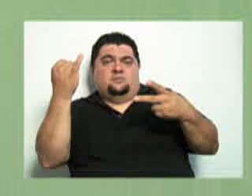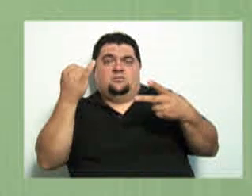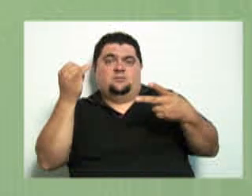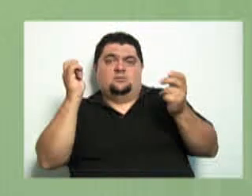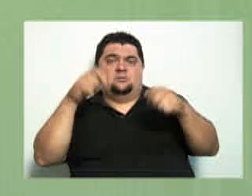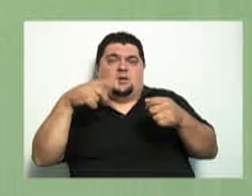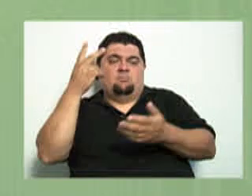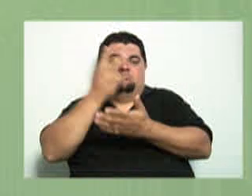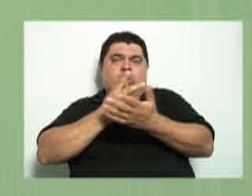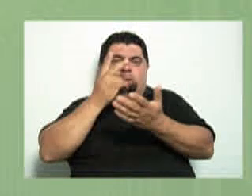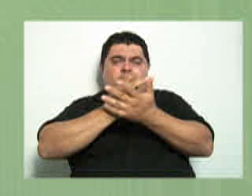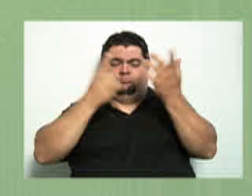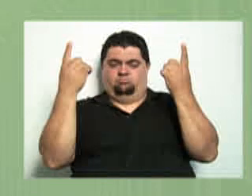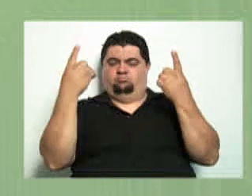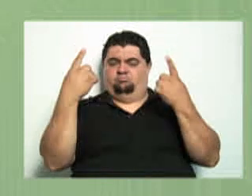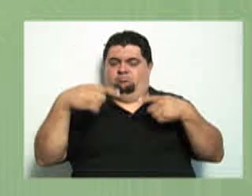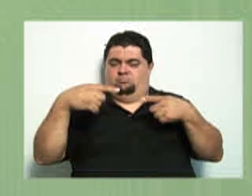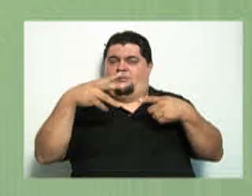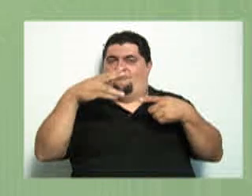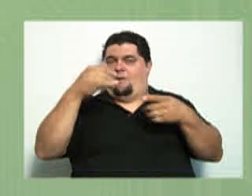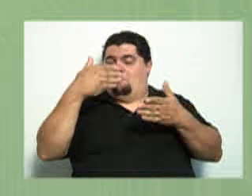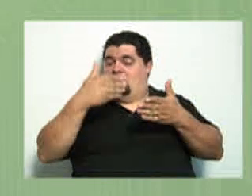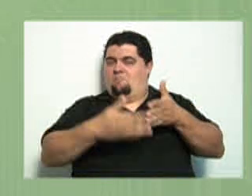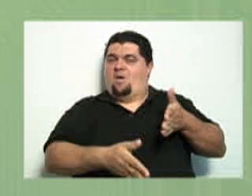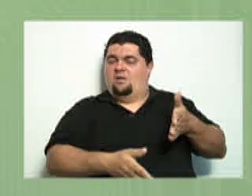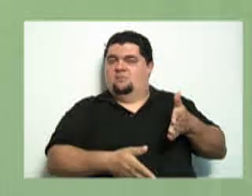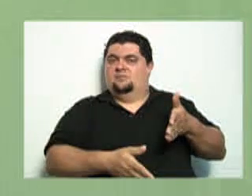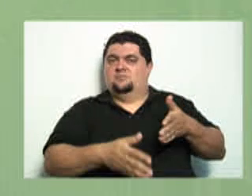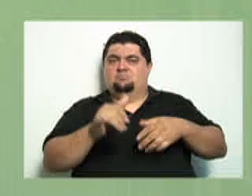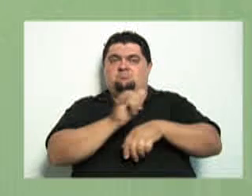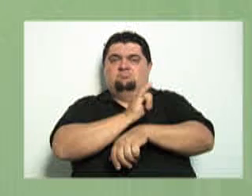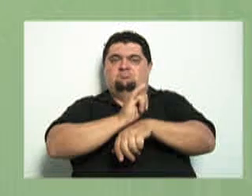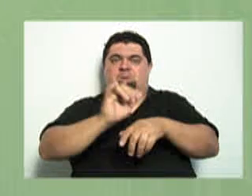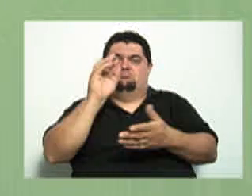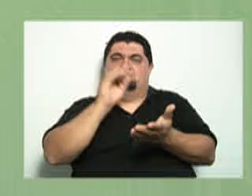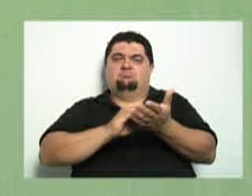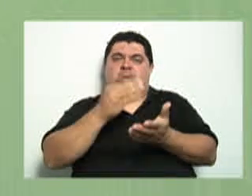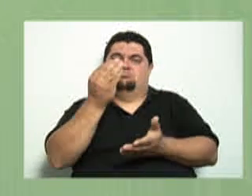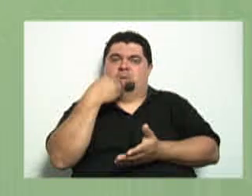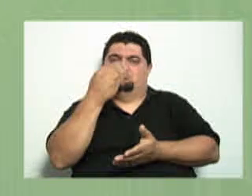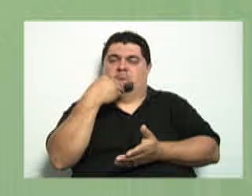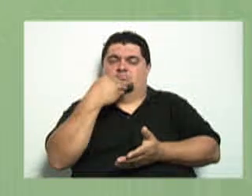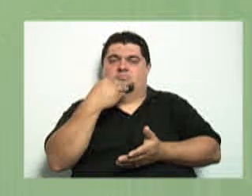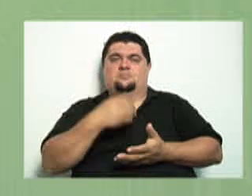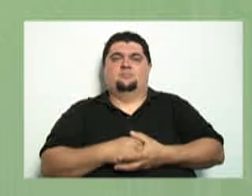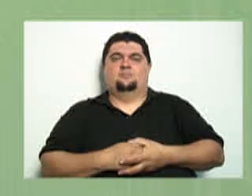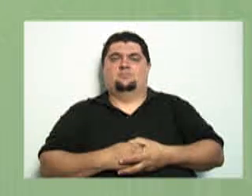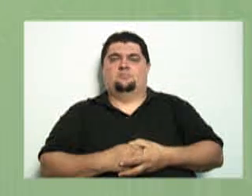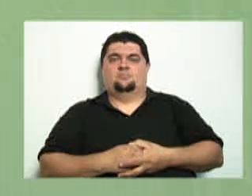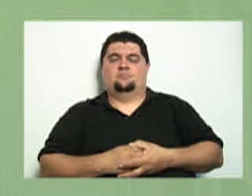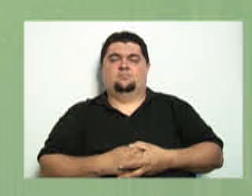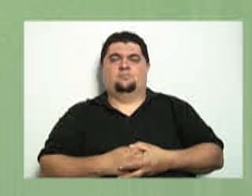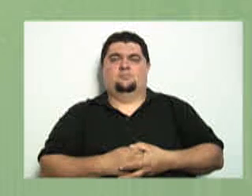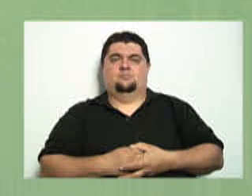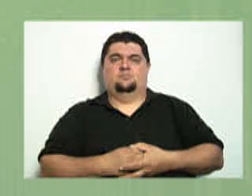mantenha competitiva e dotada de uma estratégia nacional de desenvolvimento digna desse